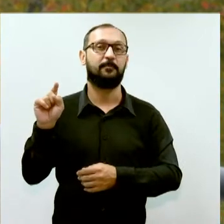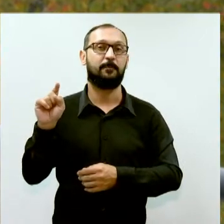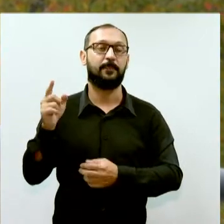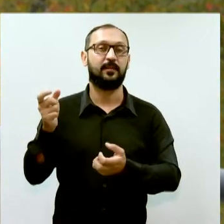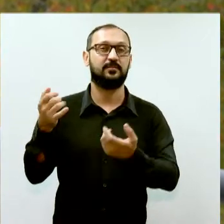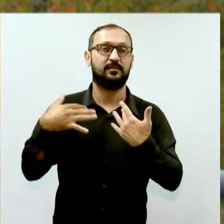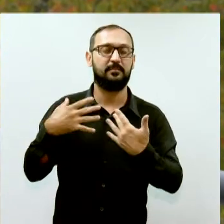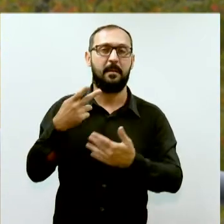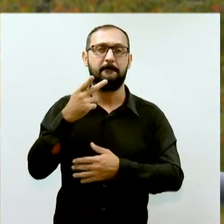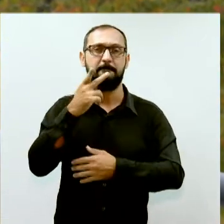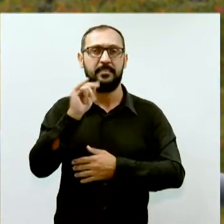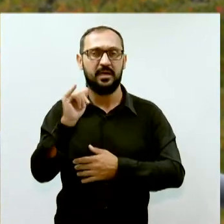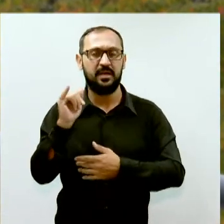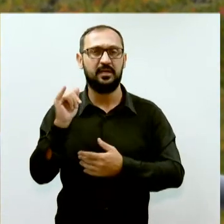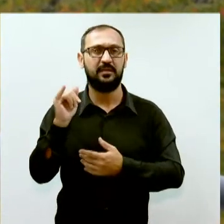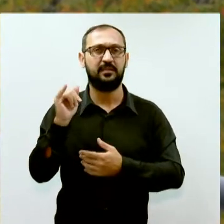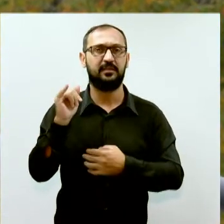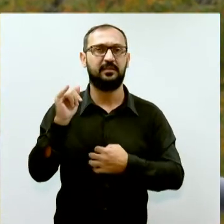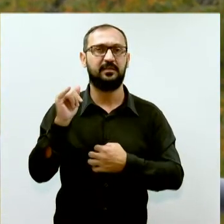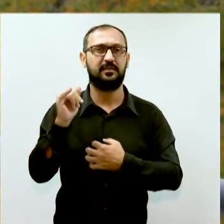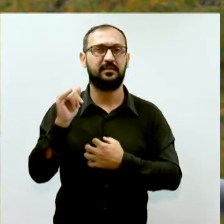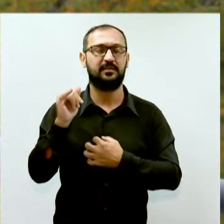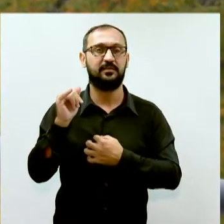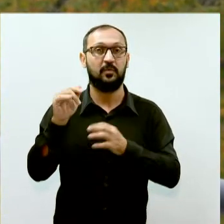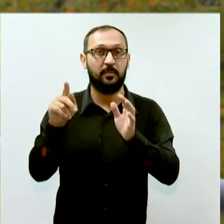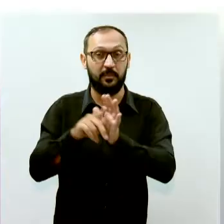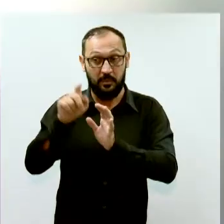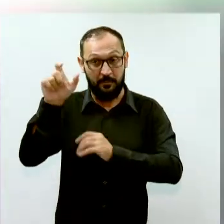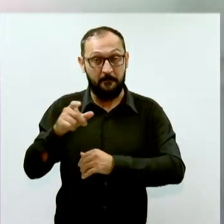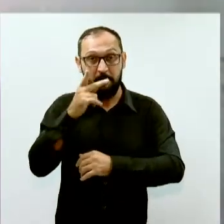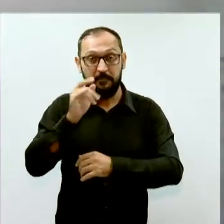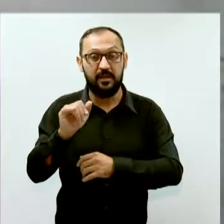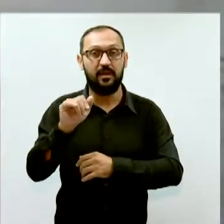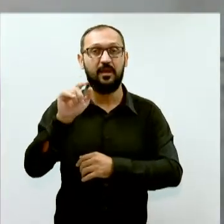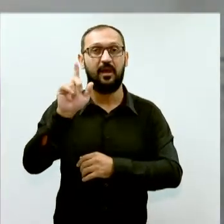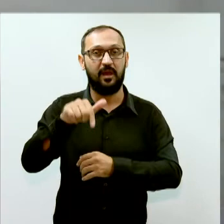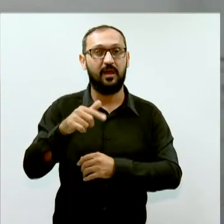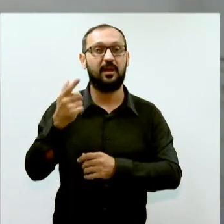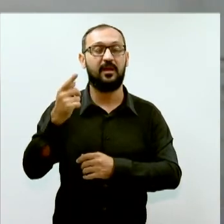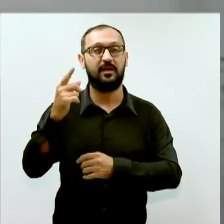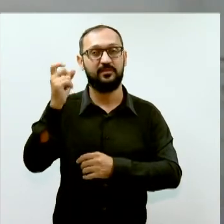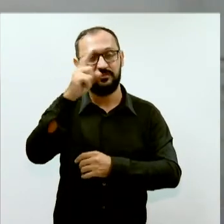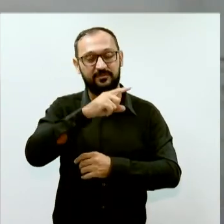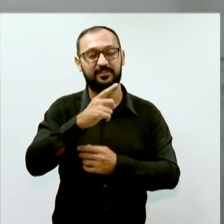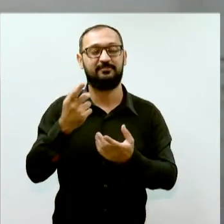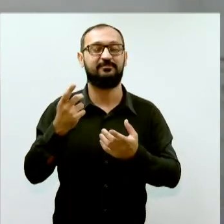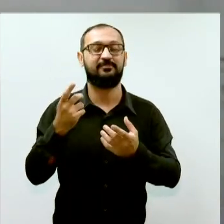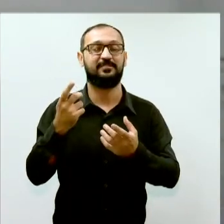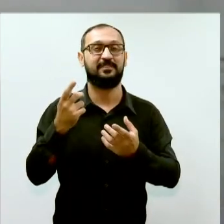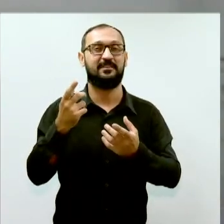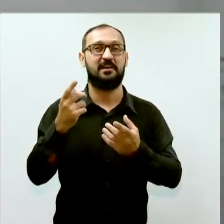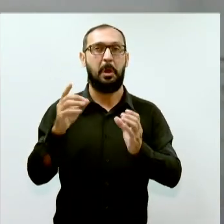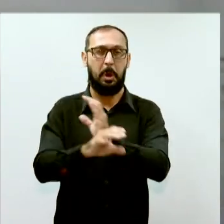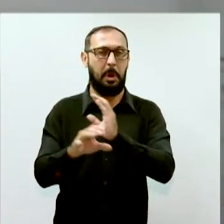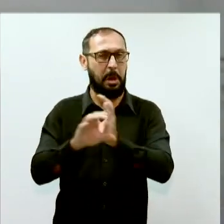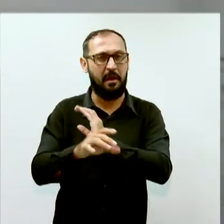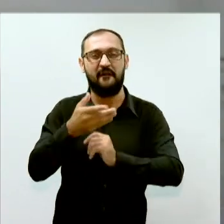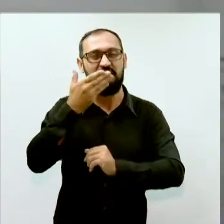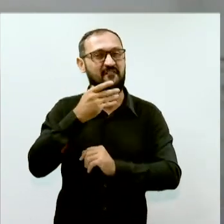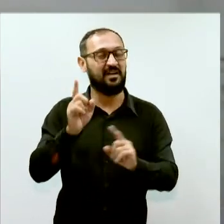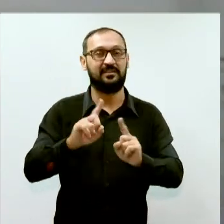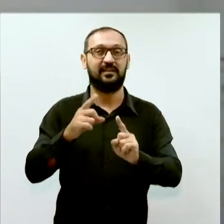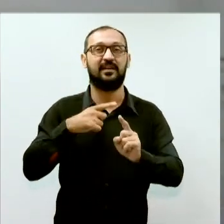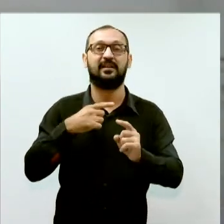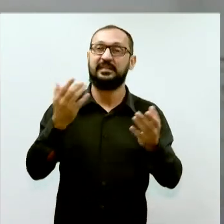Agora, você falar de pai, principalmente você falar do próprio pai, é uma coisa um pouco complexa, né? Não é simples. Está aí